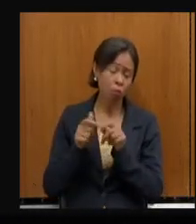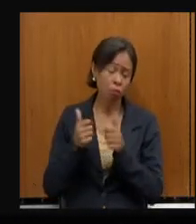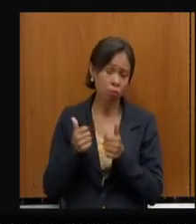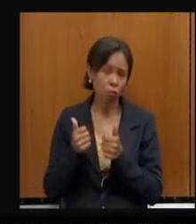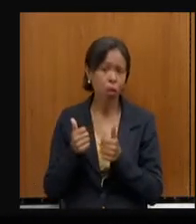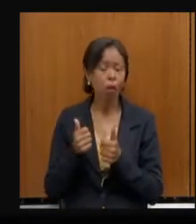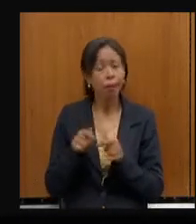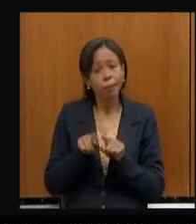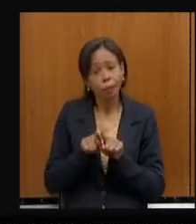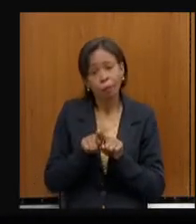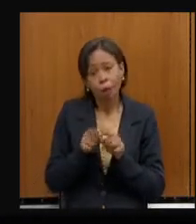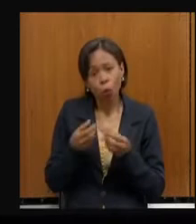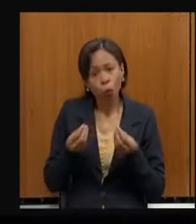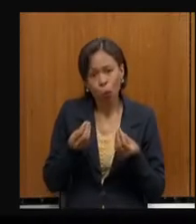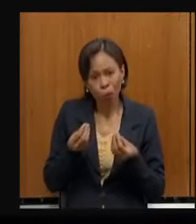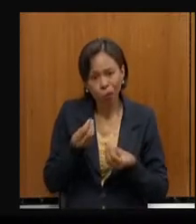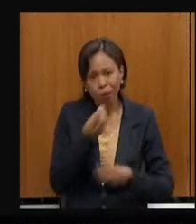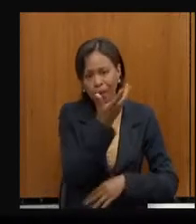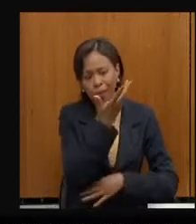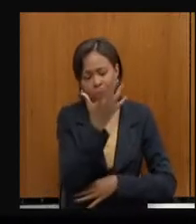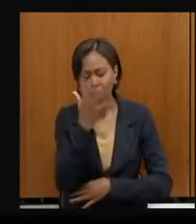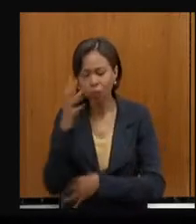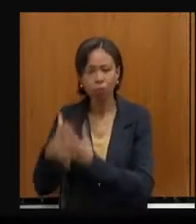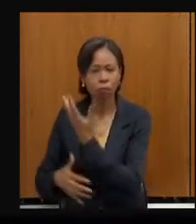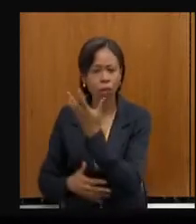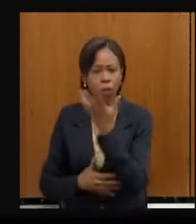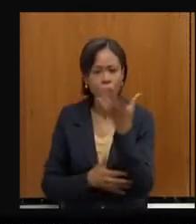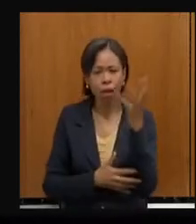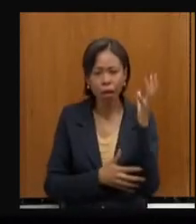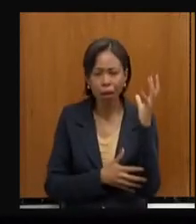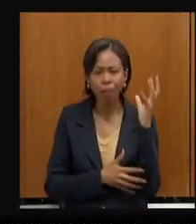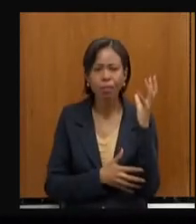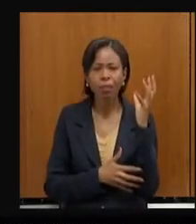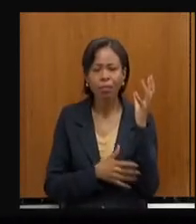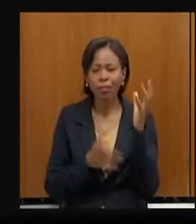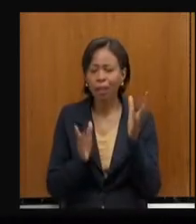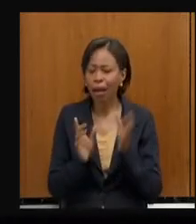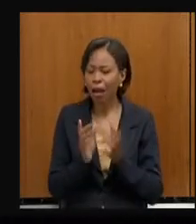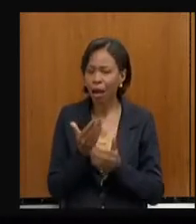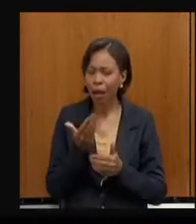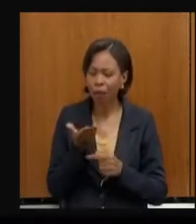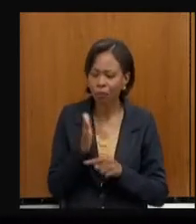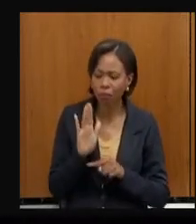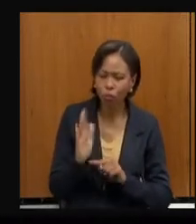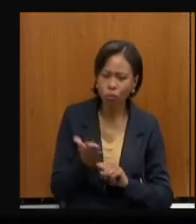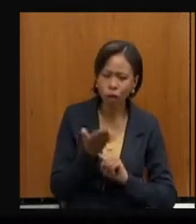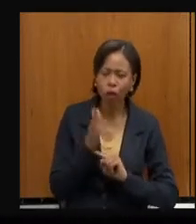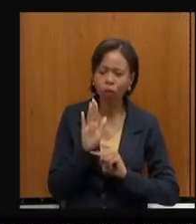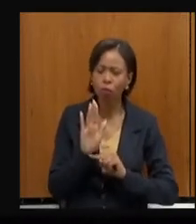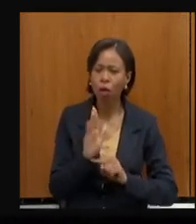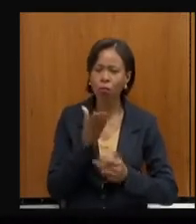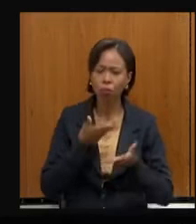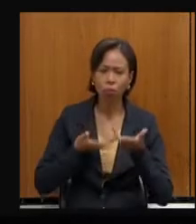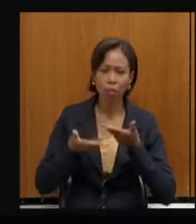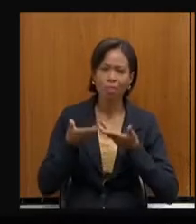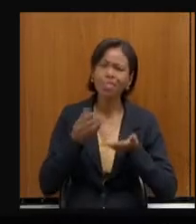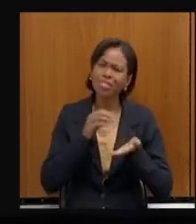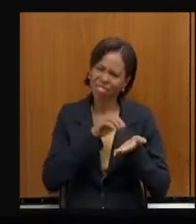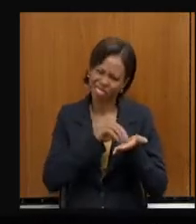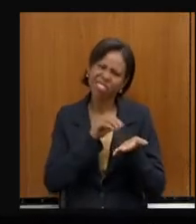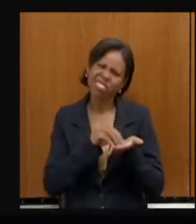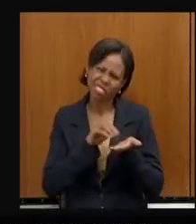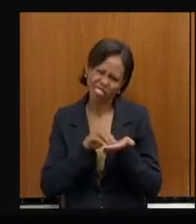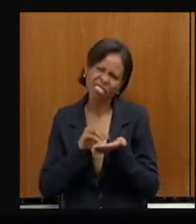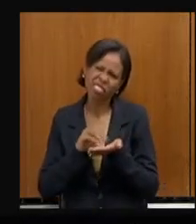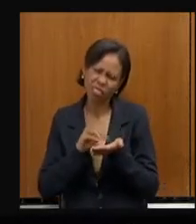tentando burocratizar e ajudar nós sabemos que ainda falta tá então é mas